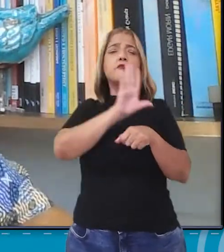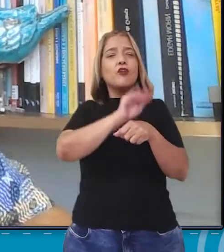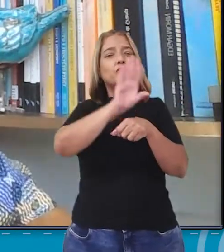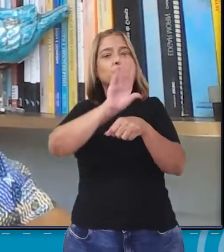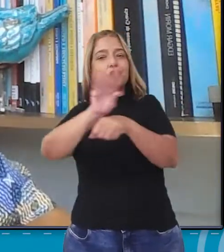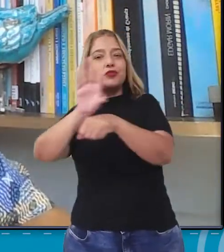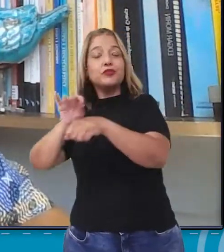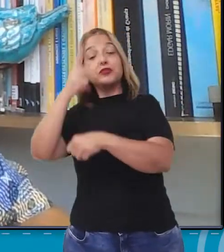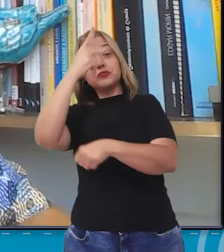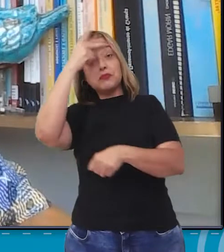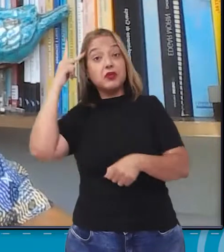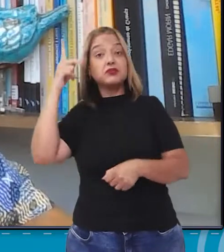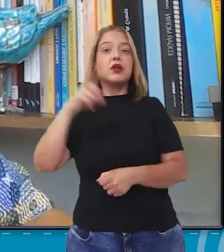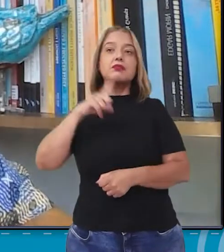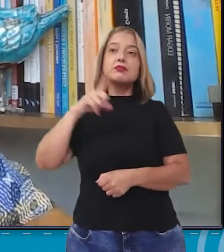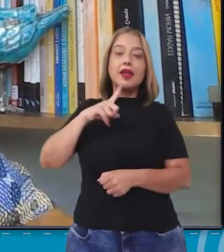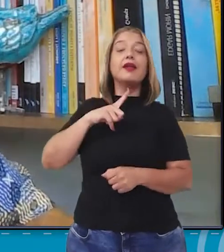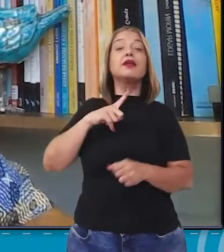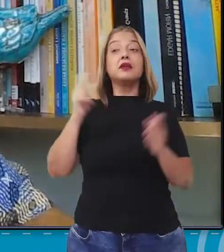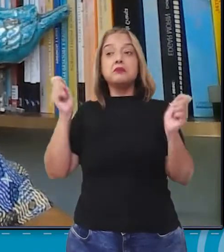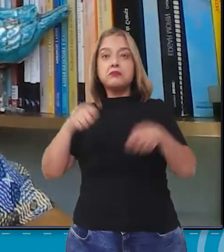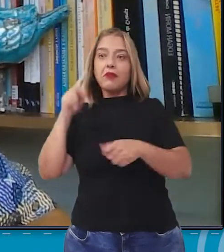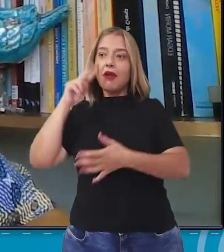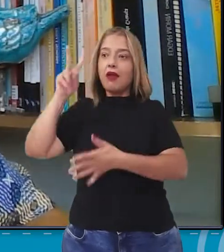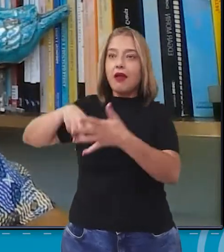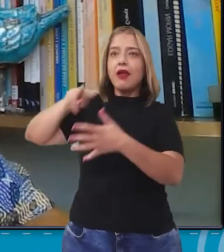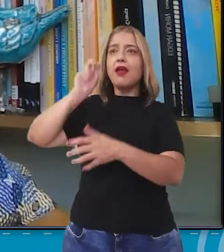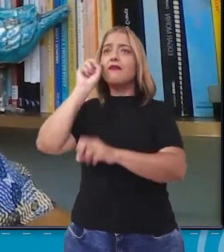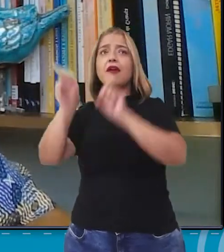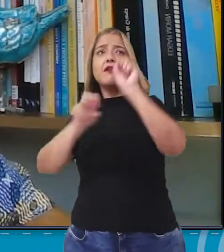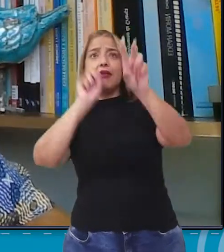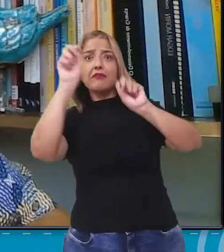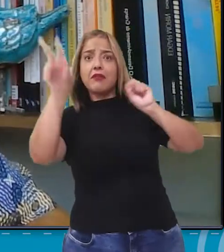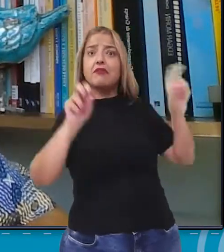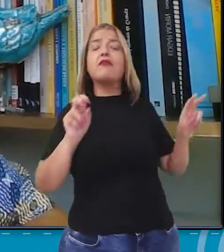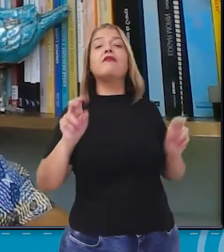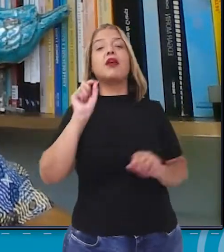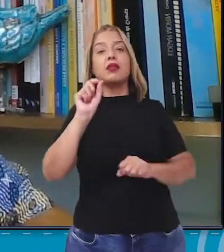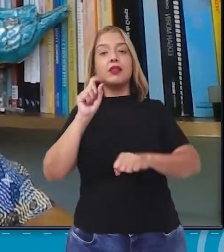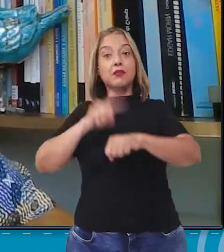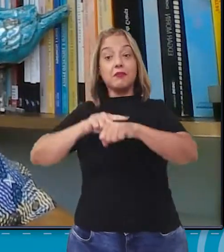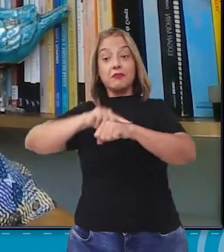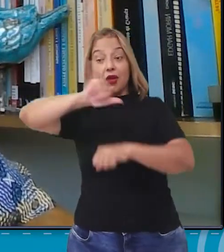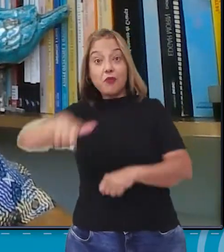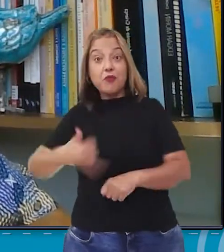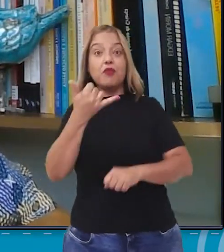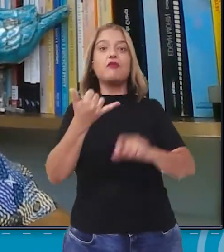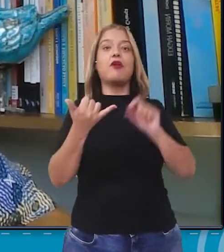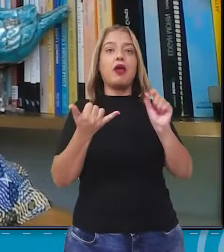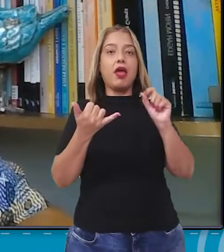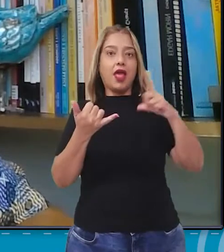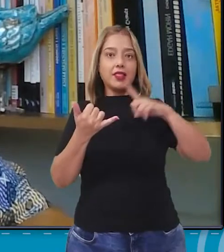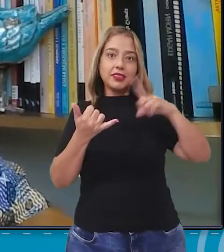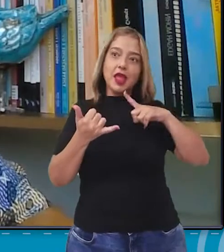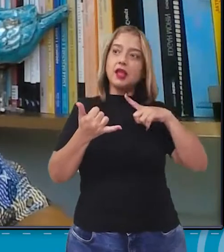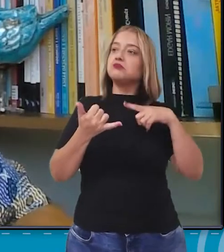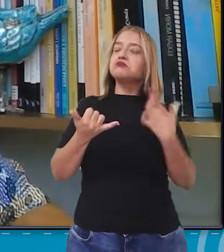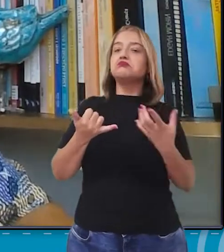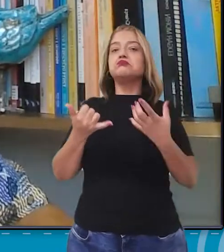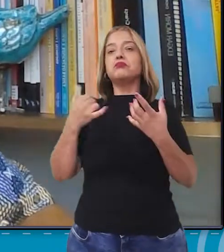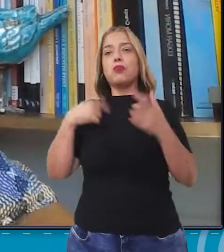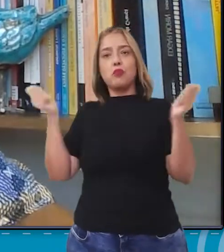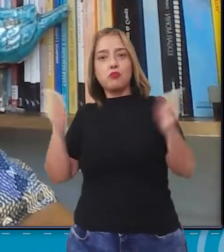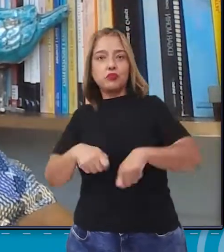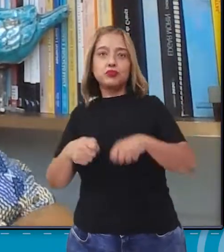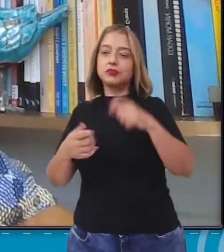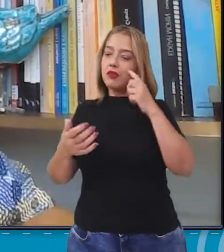tirar fotos de pessoas em situações públicas, porque eles estão em todos os lugares, aproveitando esse tempo de deslocamento